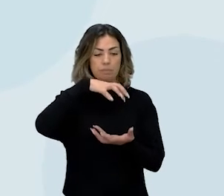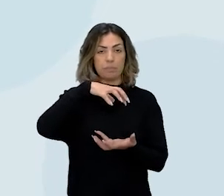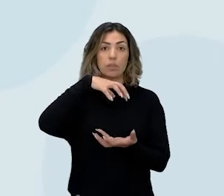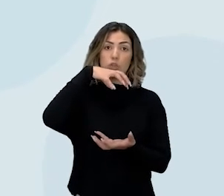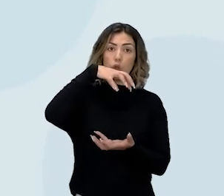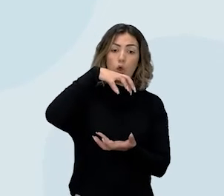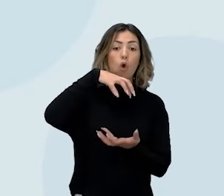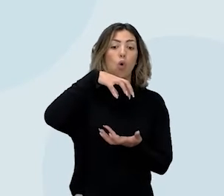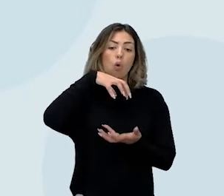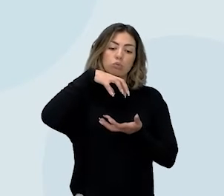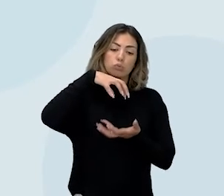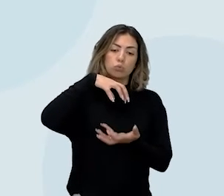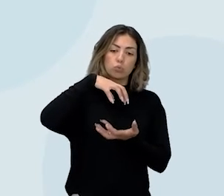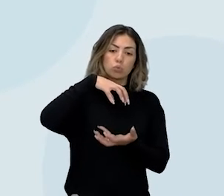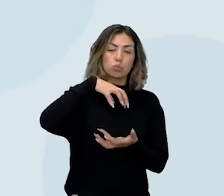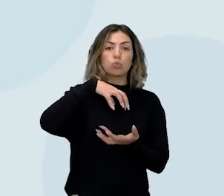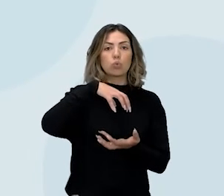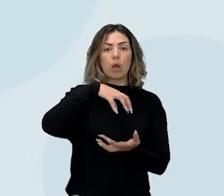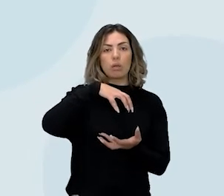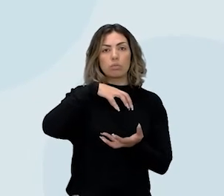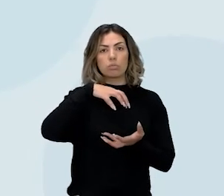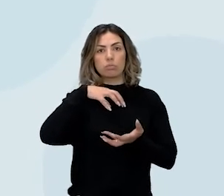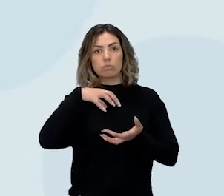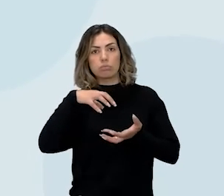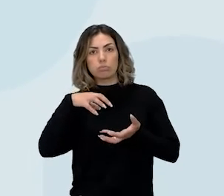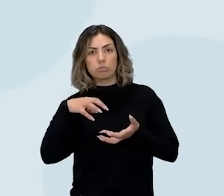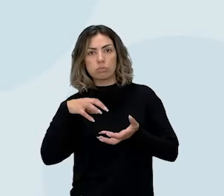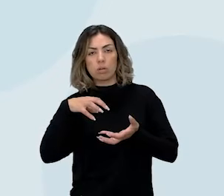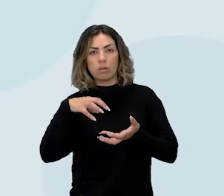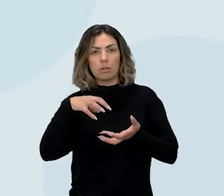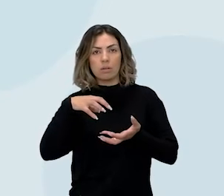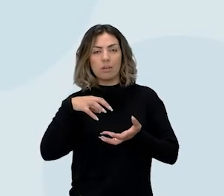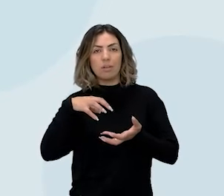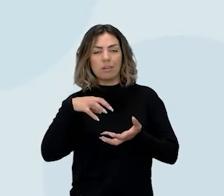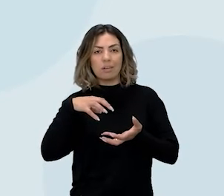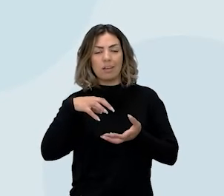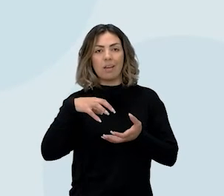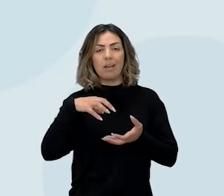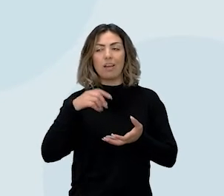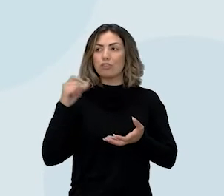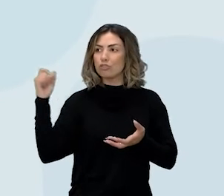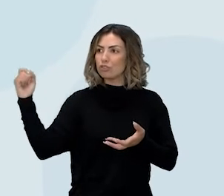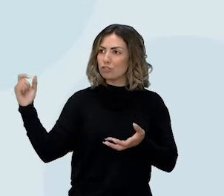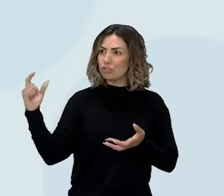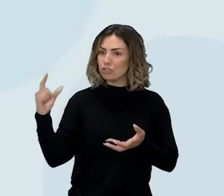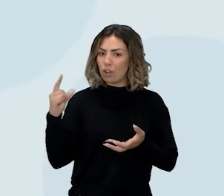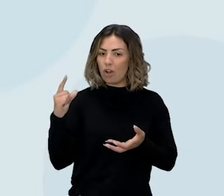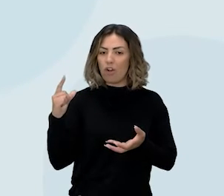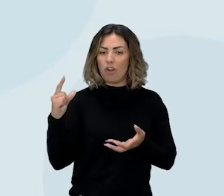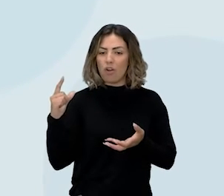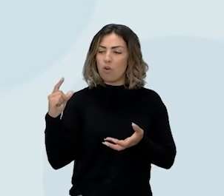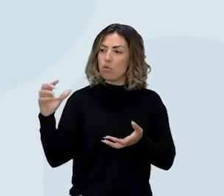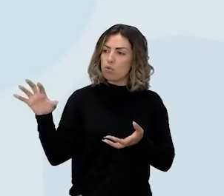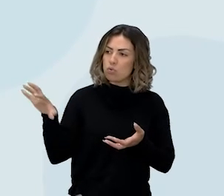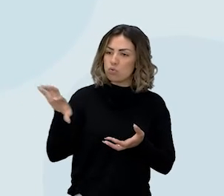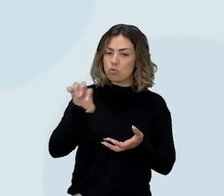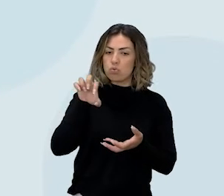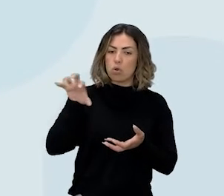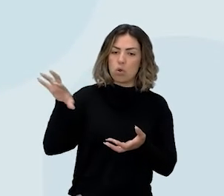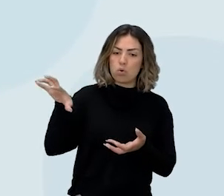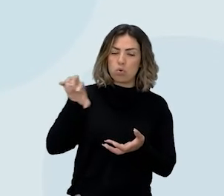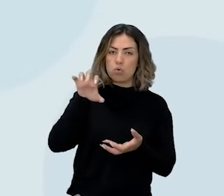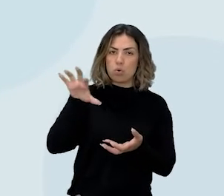norte e o sul, possui inclinação máxima em direção ao Sol, ou essa definição que eu dei, né, quando o raio solar